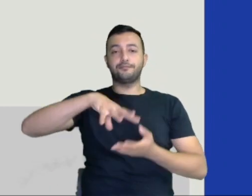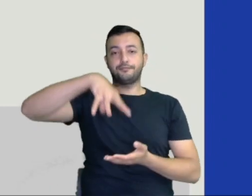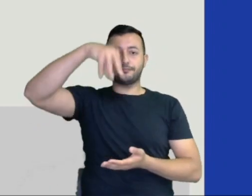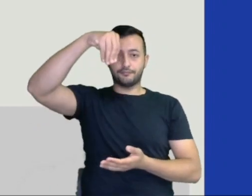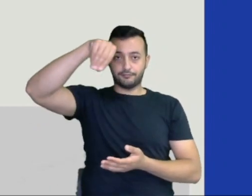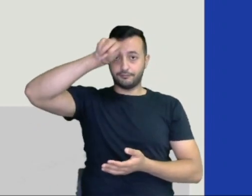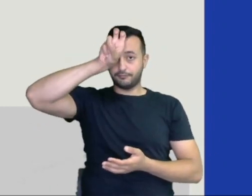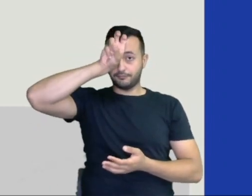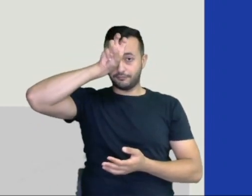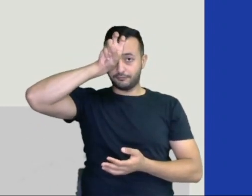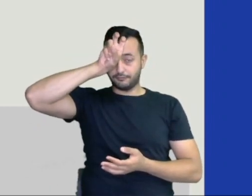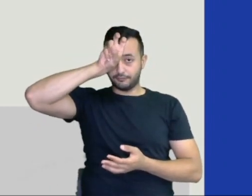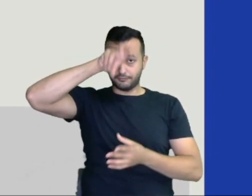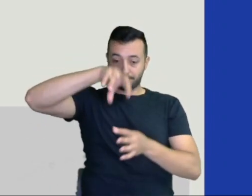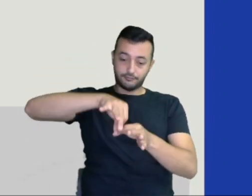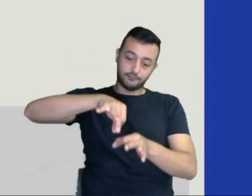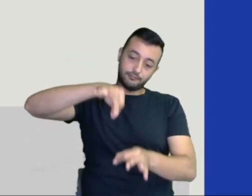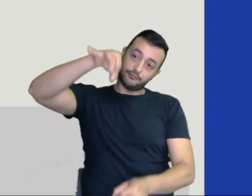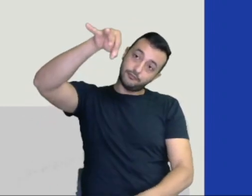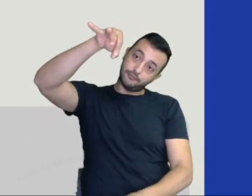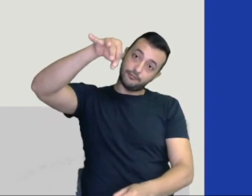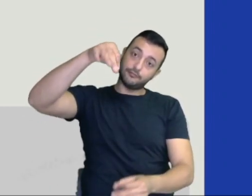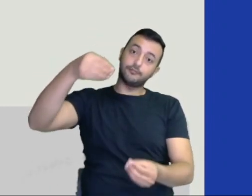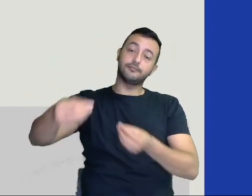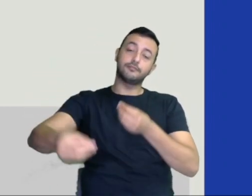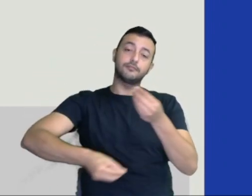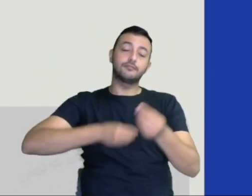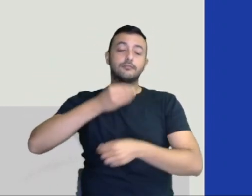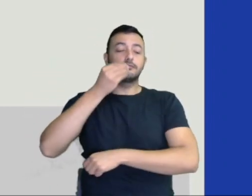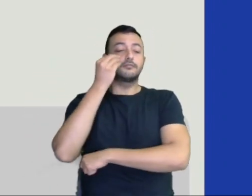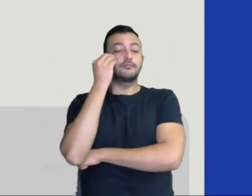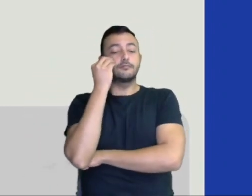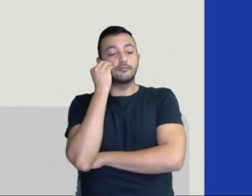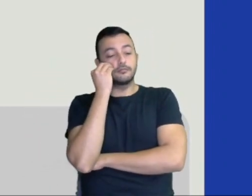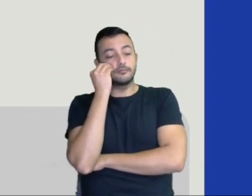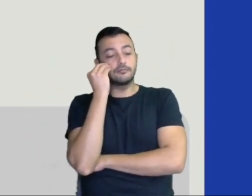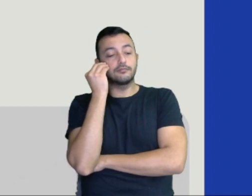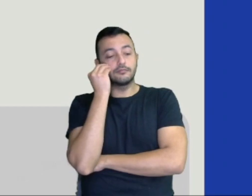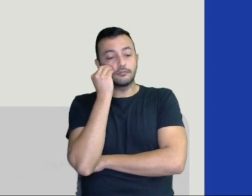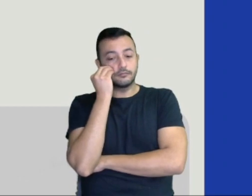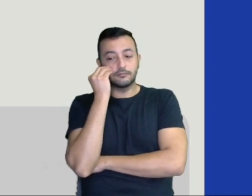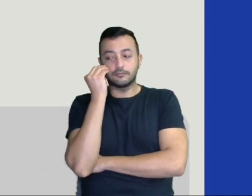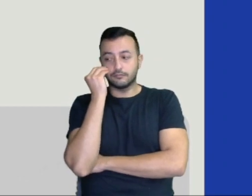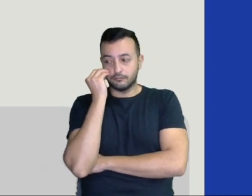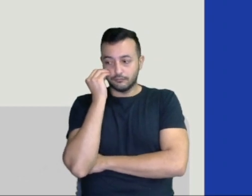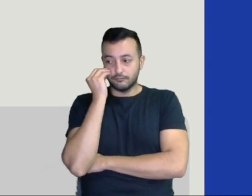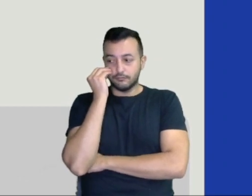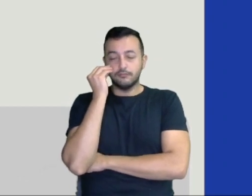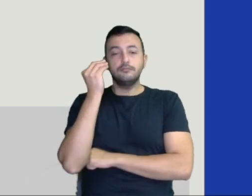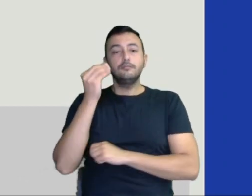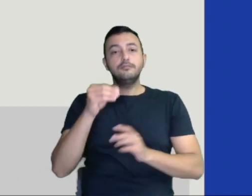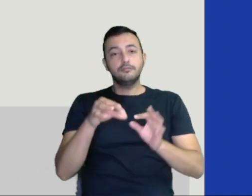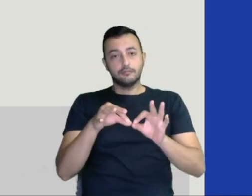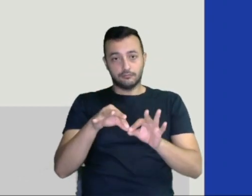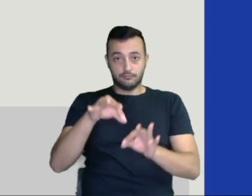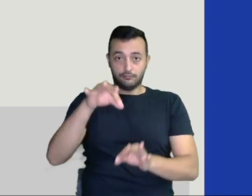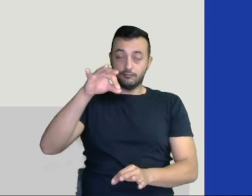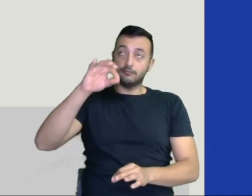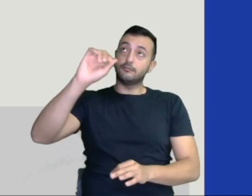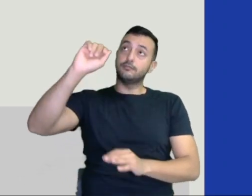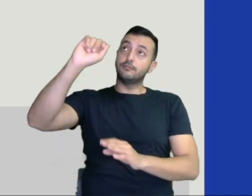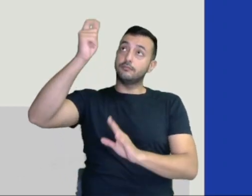pirâmide lá do Egito, né, a partir da observação do comprimento ou do tamanho